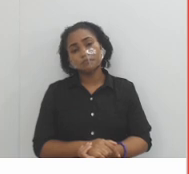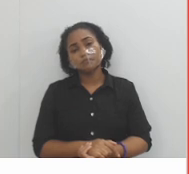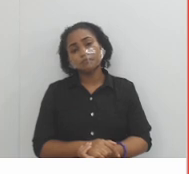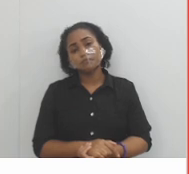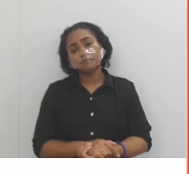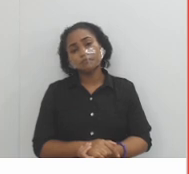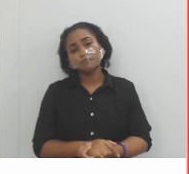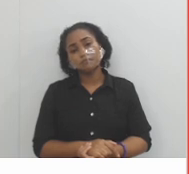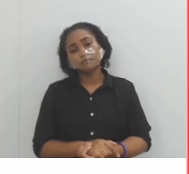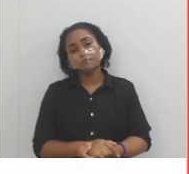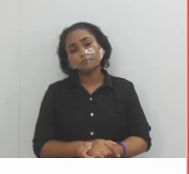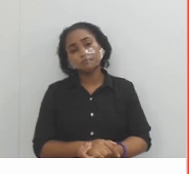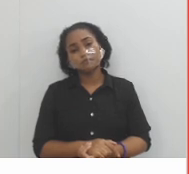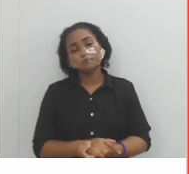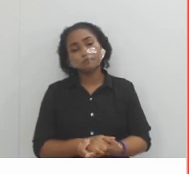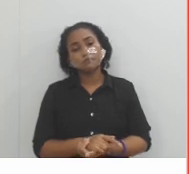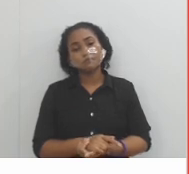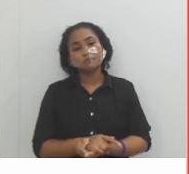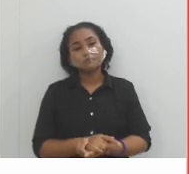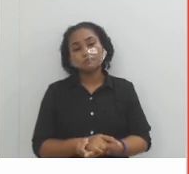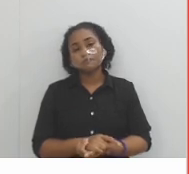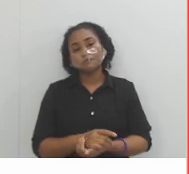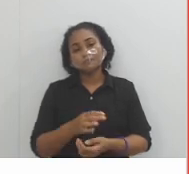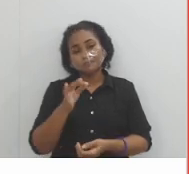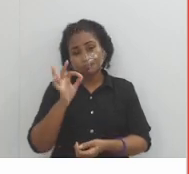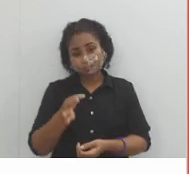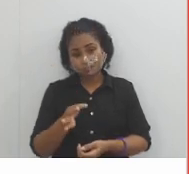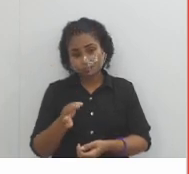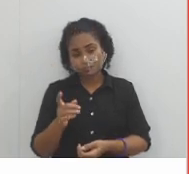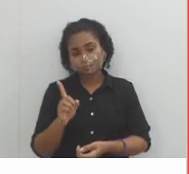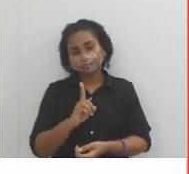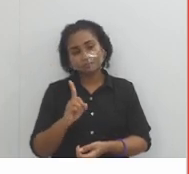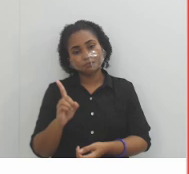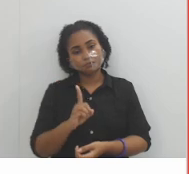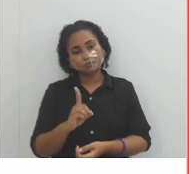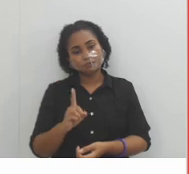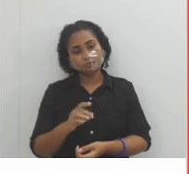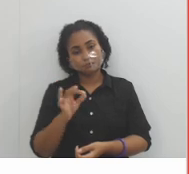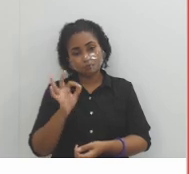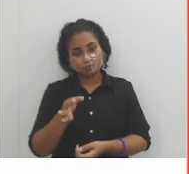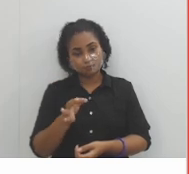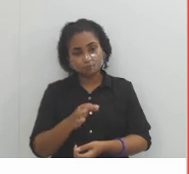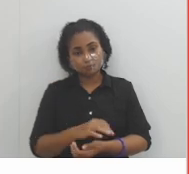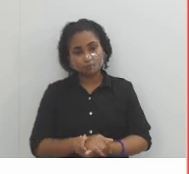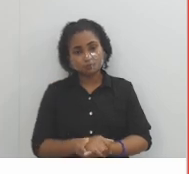né? Não está correto o emprego dessa preposição diante desses verbos, tá certo?